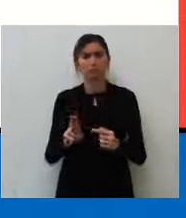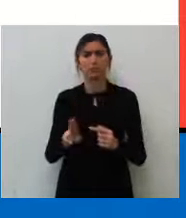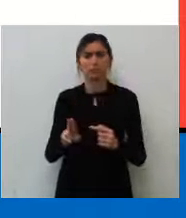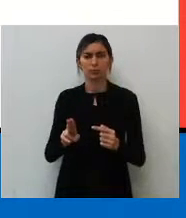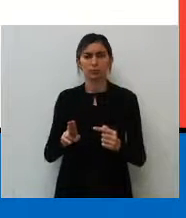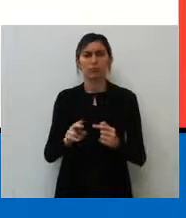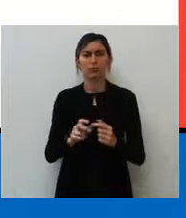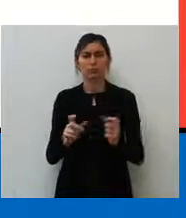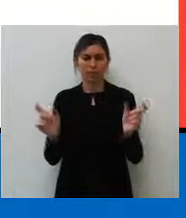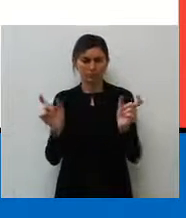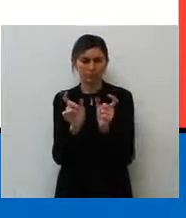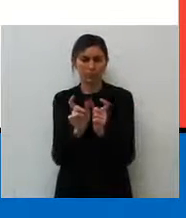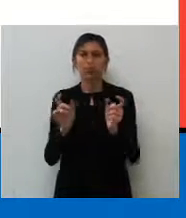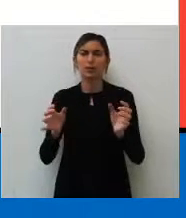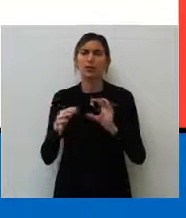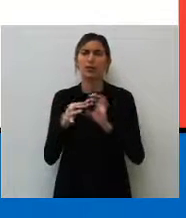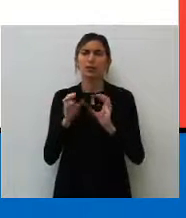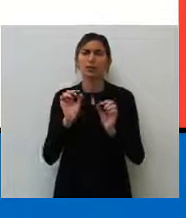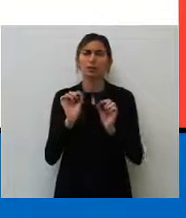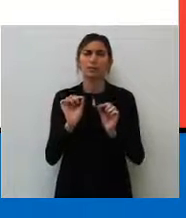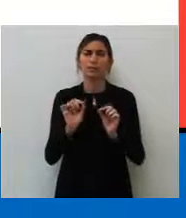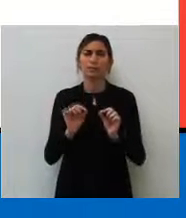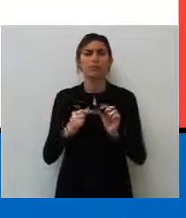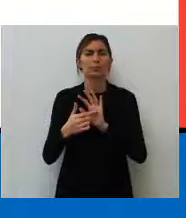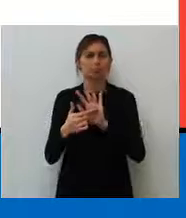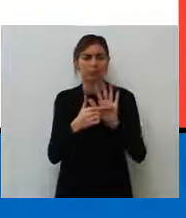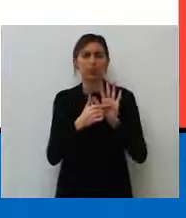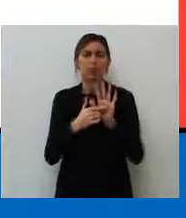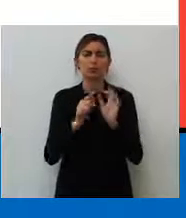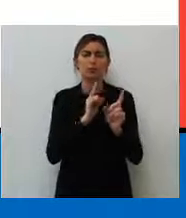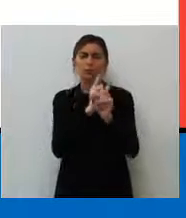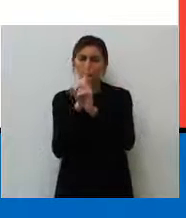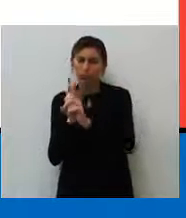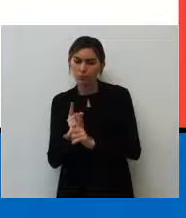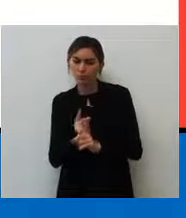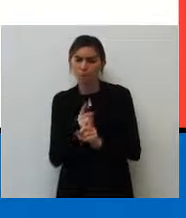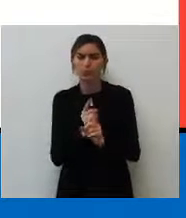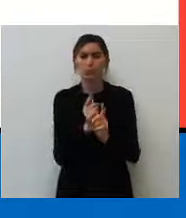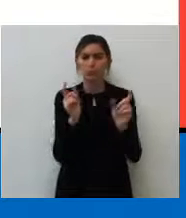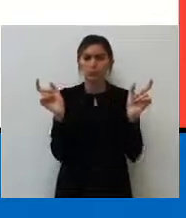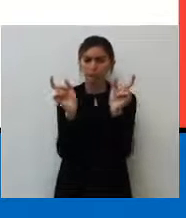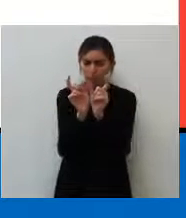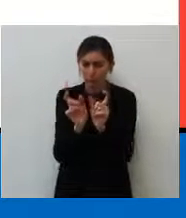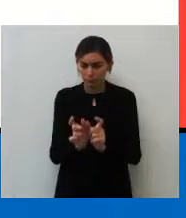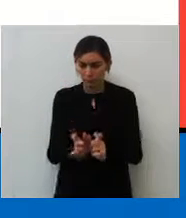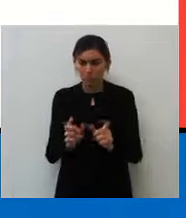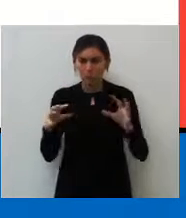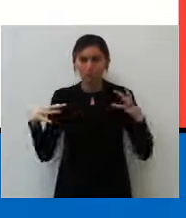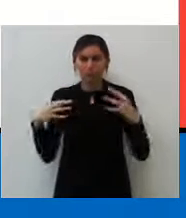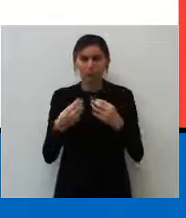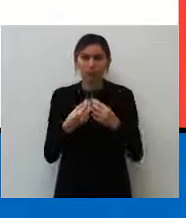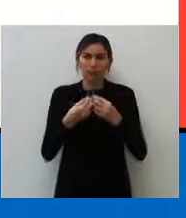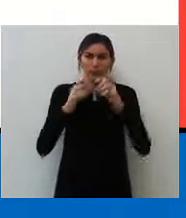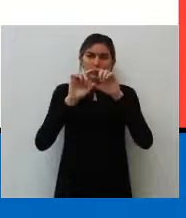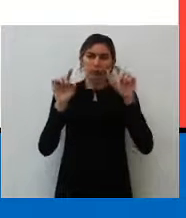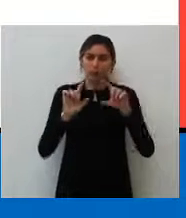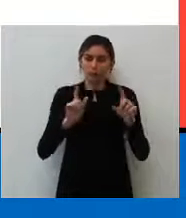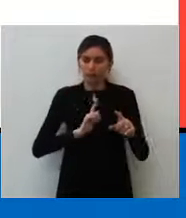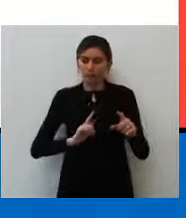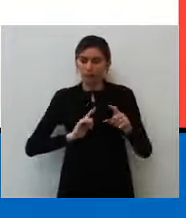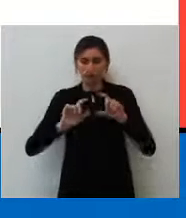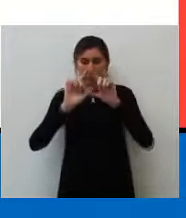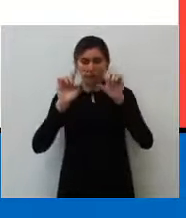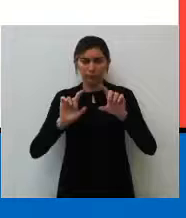aline não é isso aline a concordância nominal se manifesta exatamente quantas a identificar concordância nominal quando você vê que todas as classes gramaticais